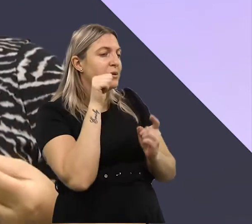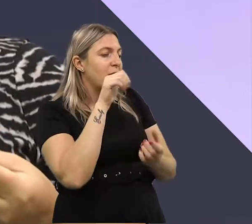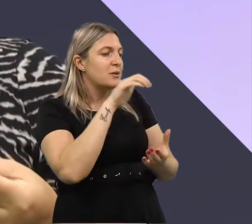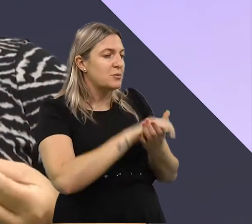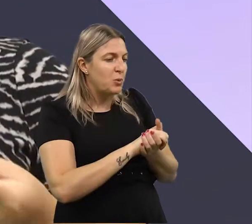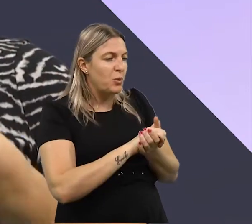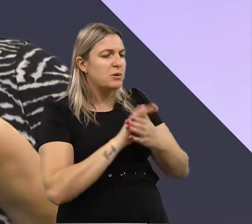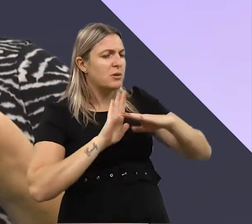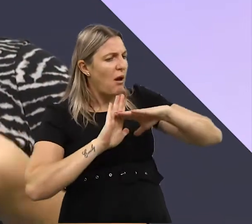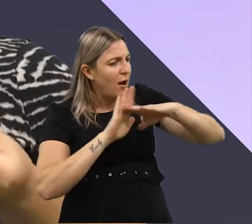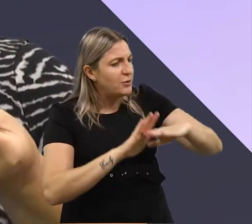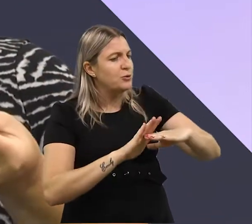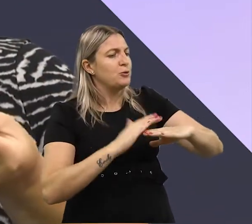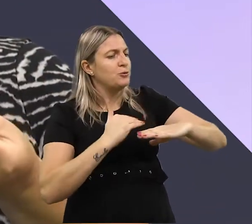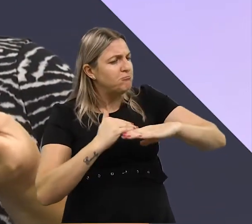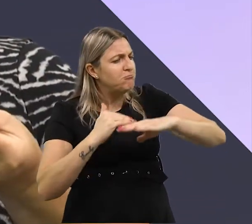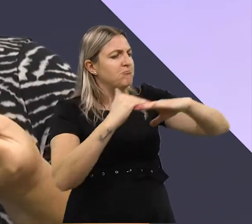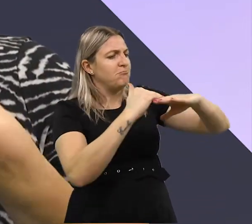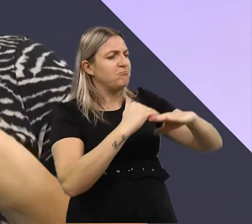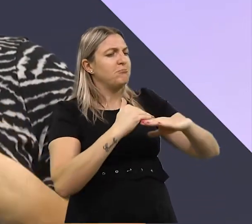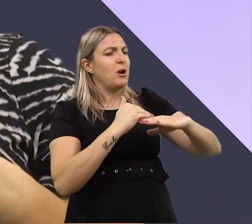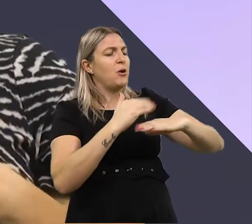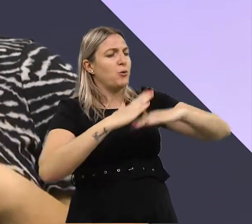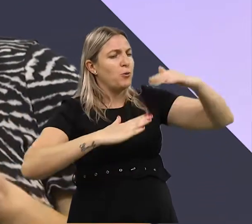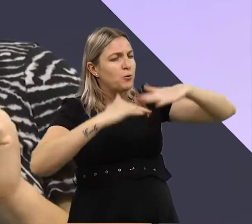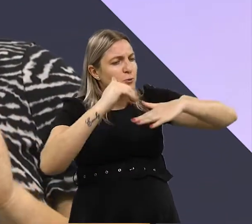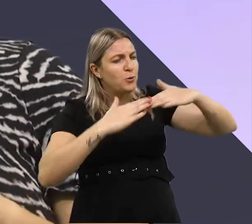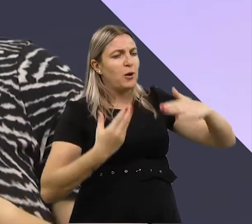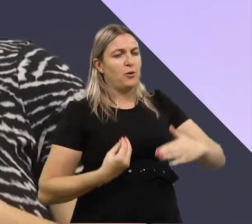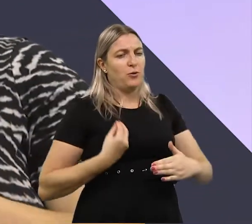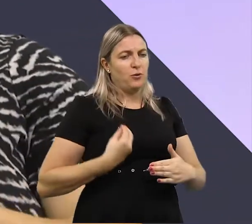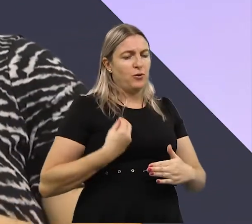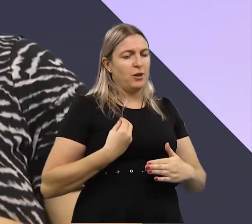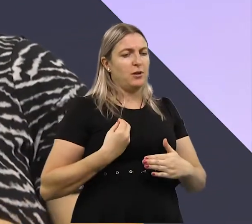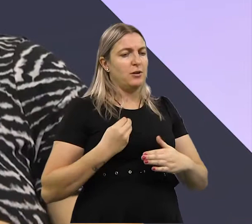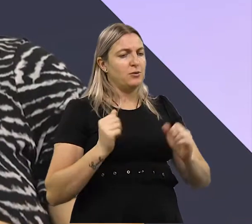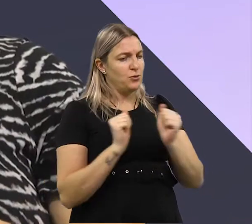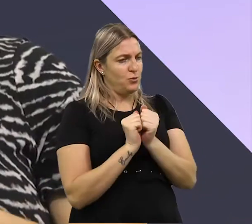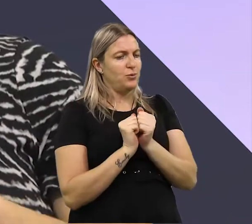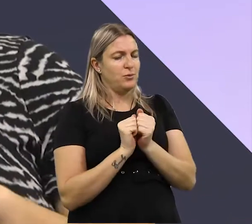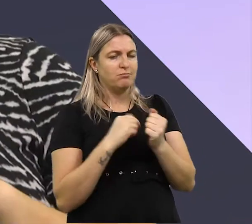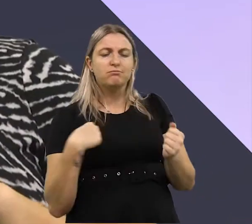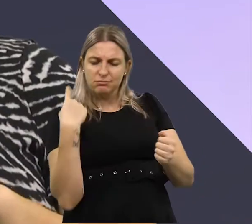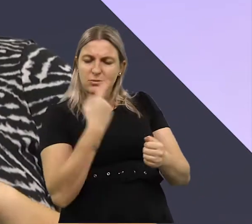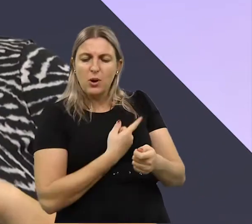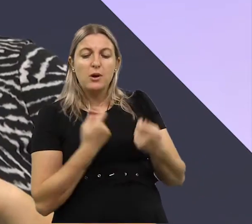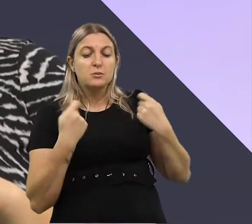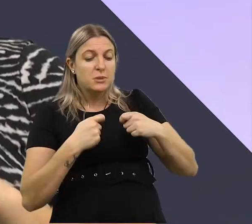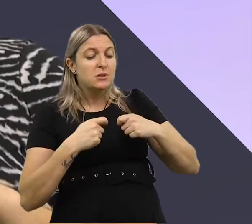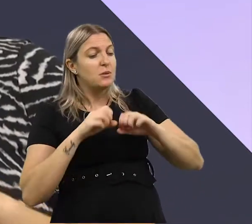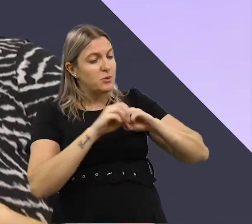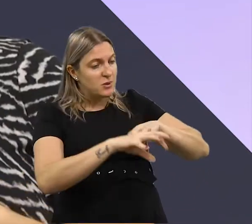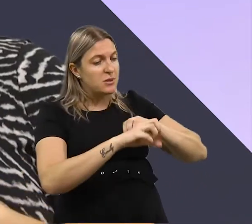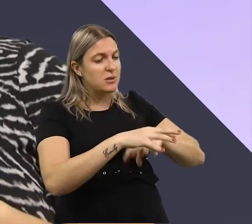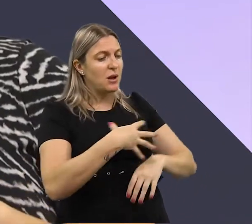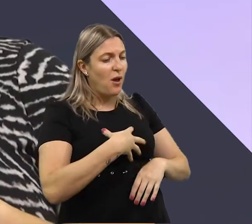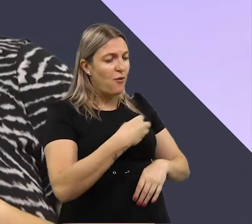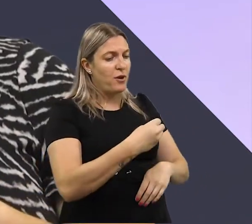seja... Sabe, eu acho que é isso que nós precisamos transmitir aos nossos filhos. É aquela questão,